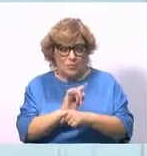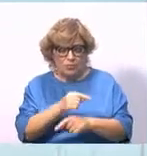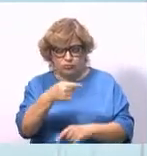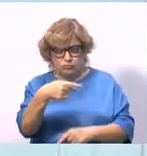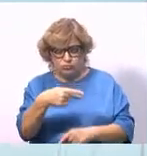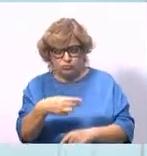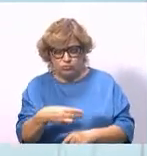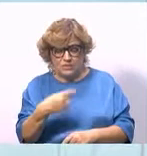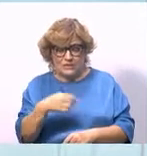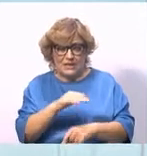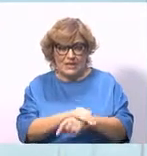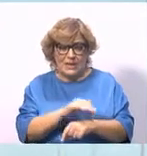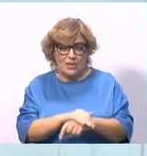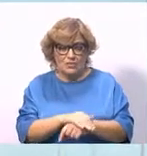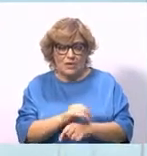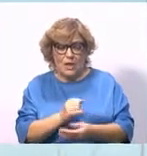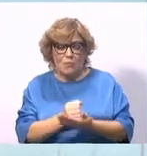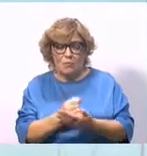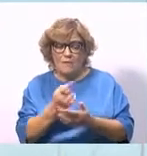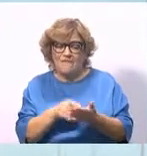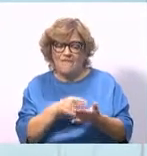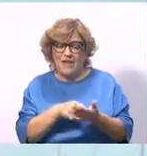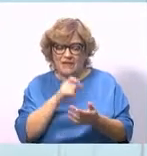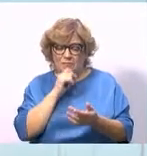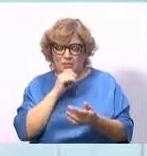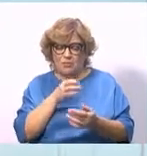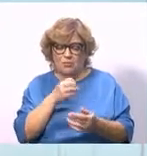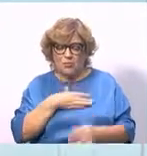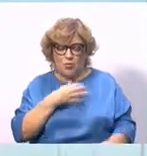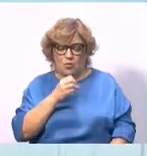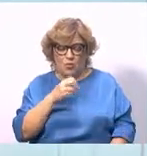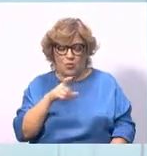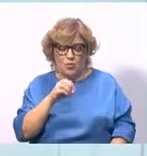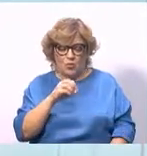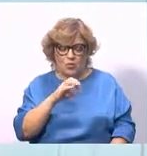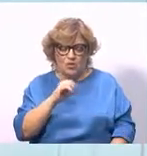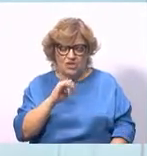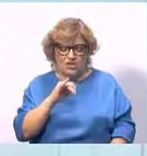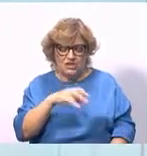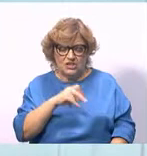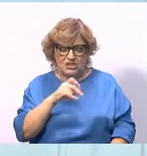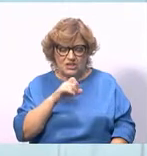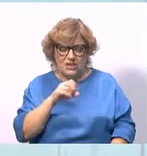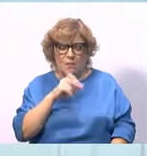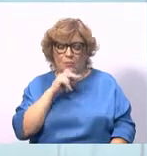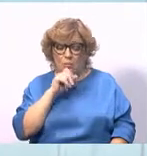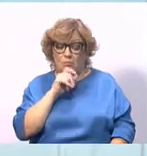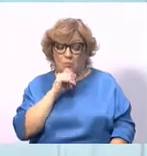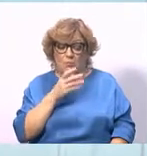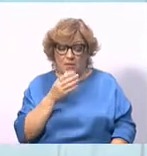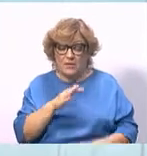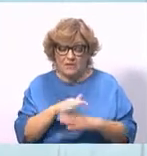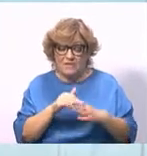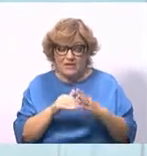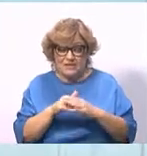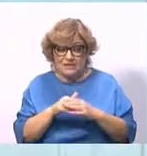pode haver, lá está, uma causa de apoio subjacente, o podologista pode, mediante o estudo previamente realizado, fazer